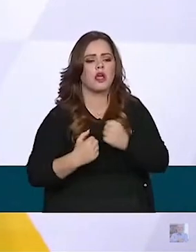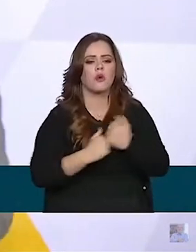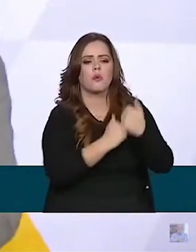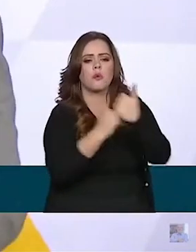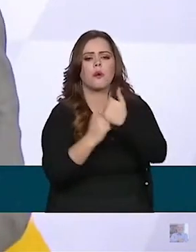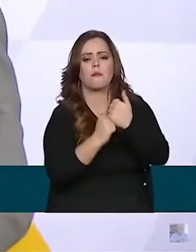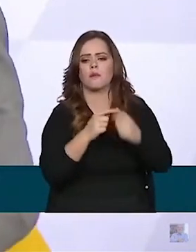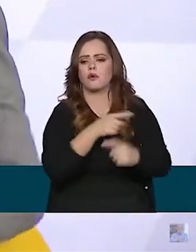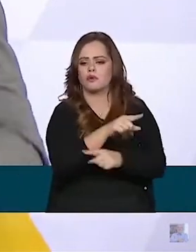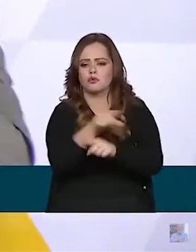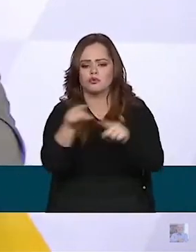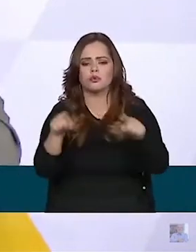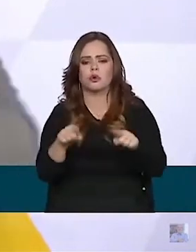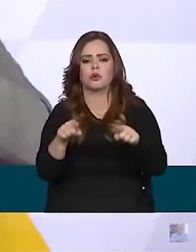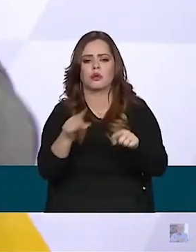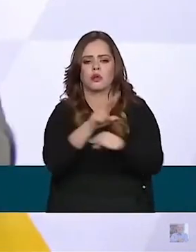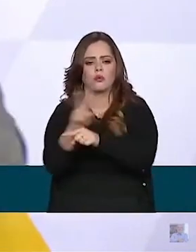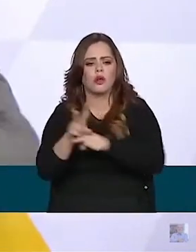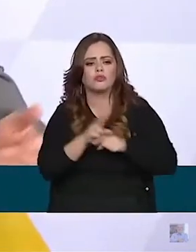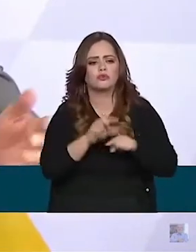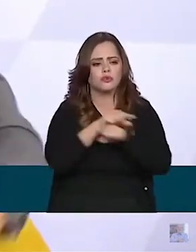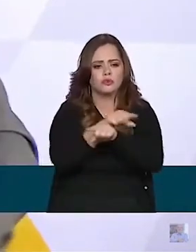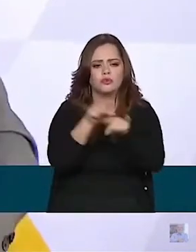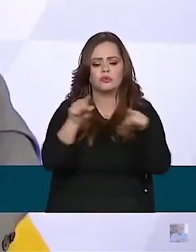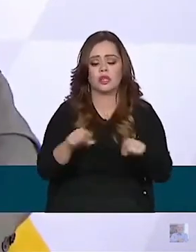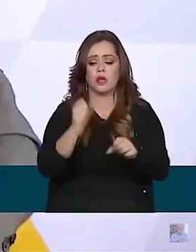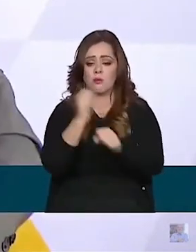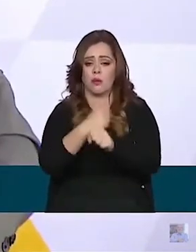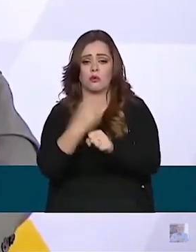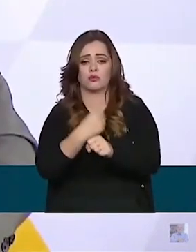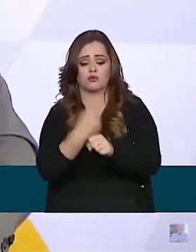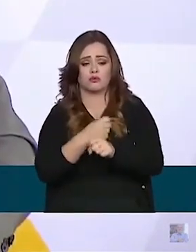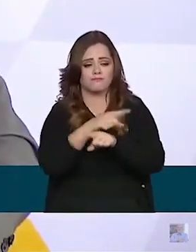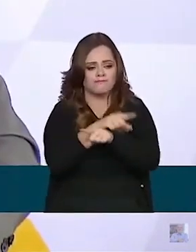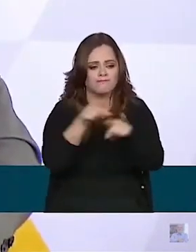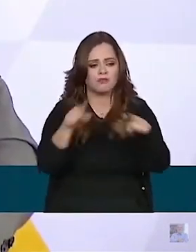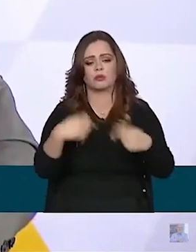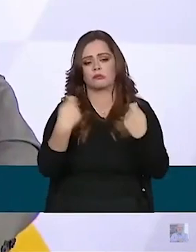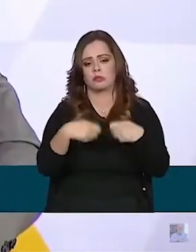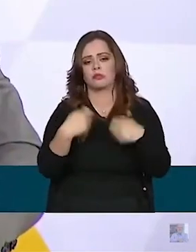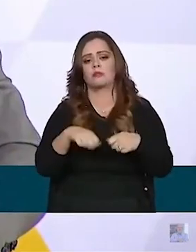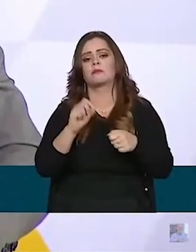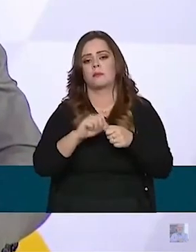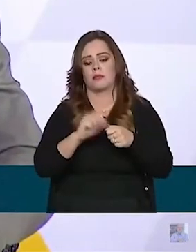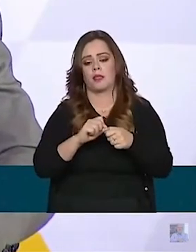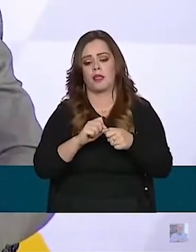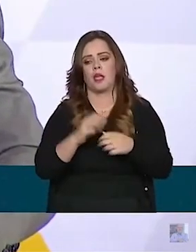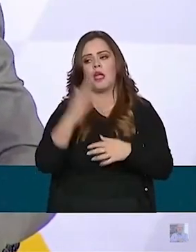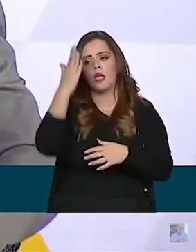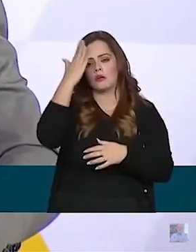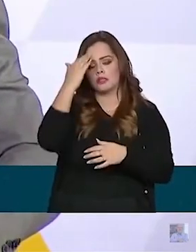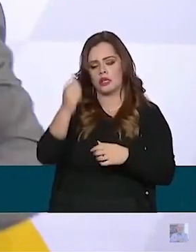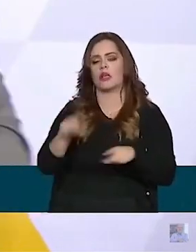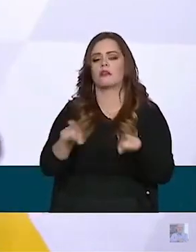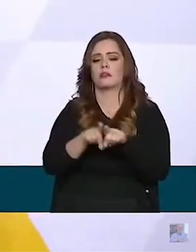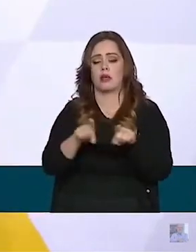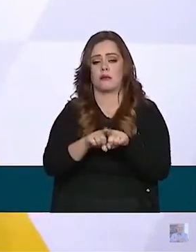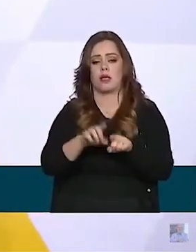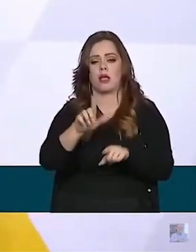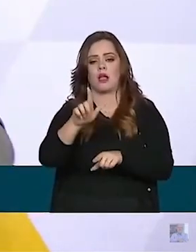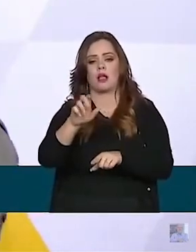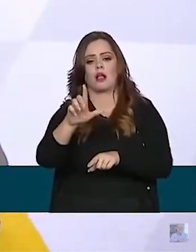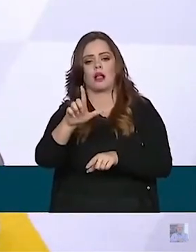com a ajuda de vocês, com a construção que precisa ser feita por vocês. Eu sei que a nossa presidenta Gleice, ela deve